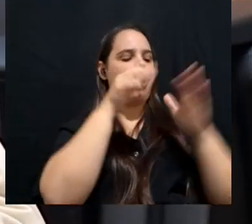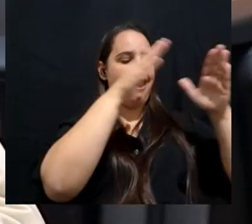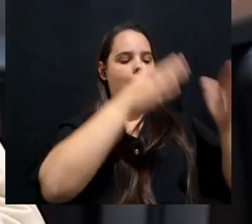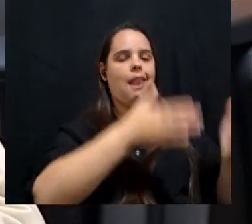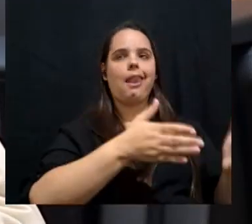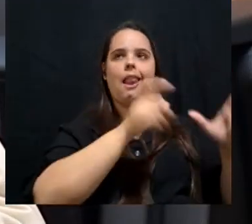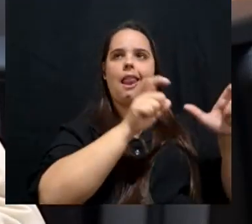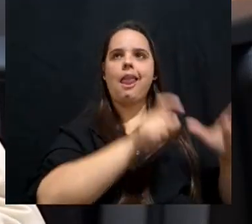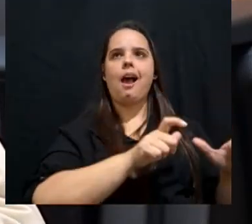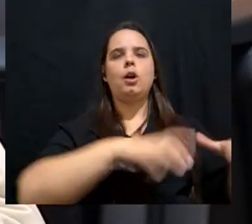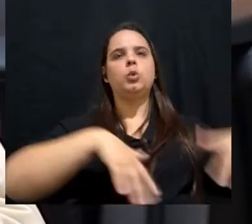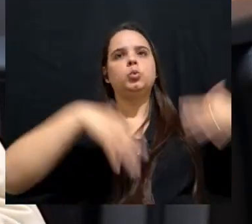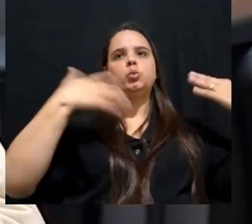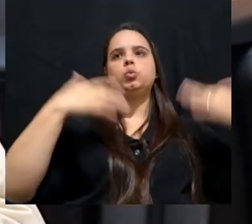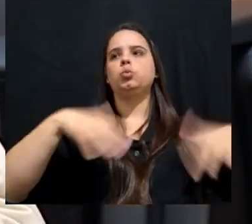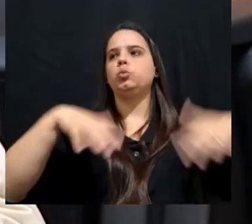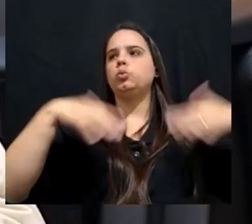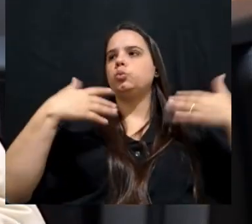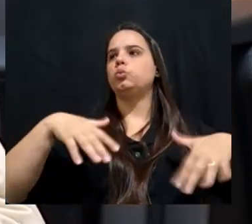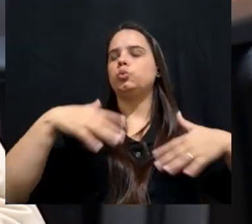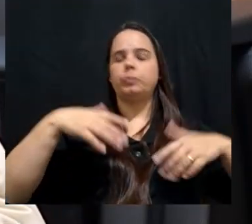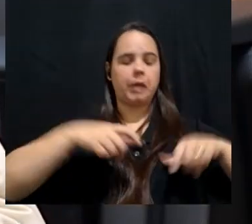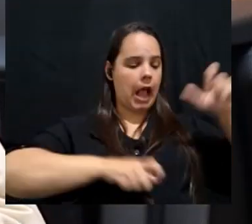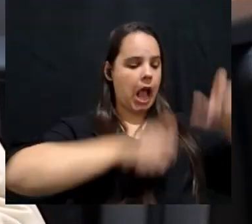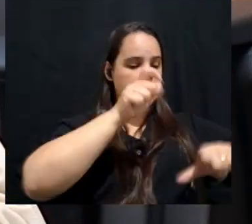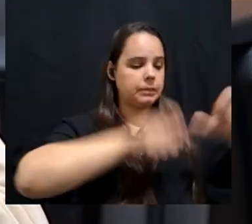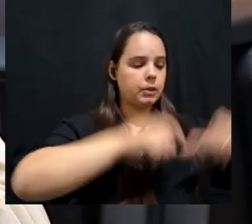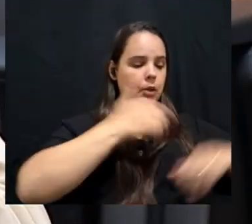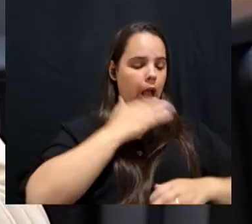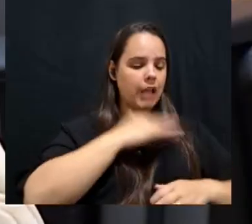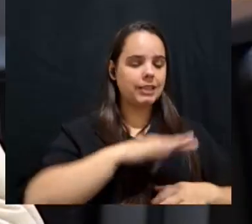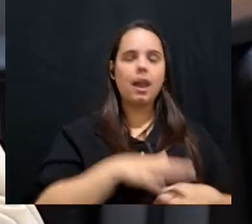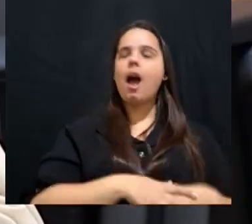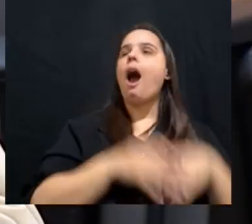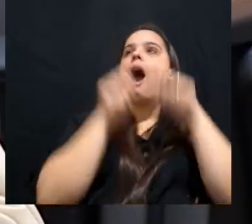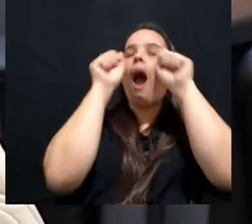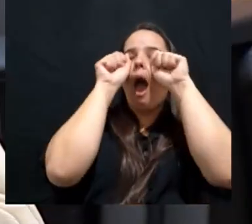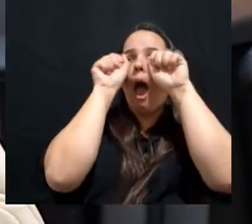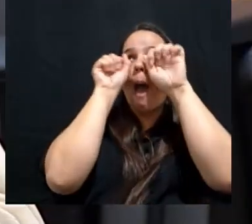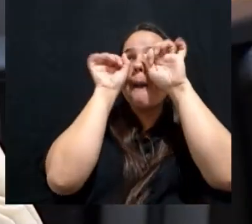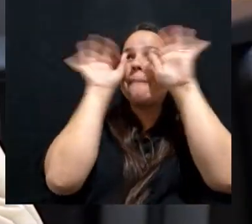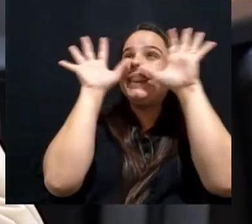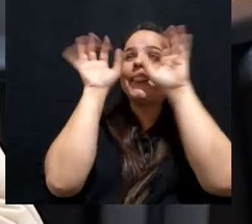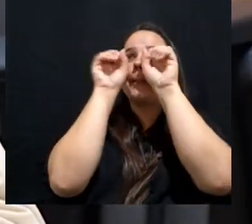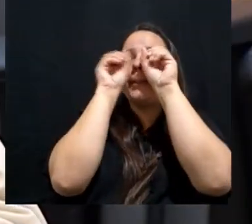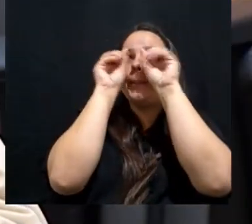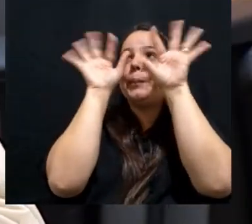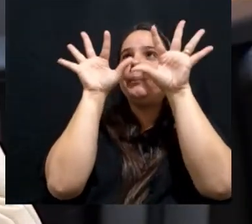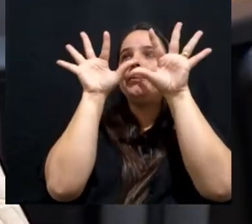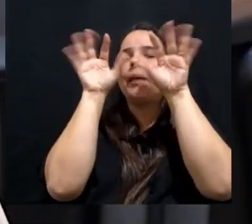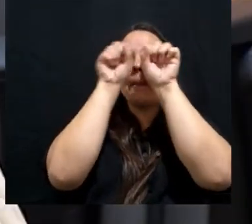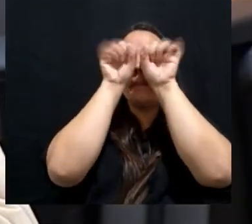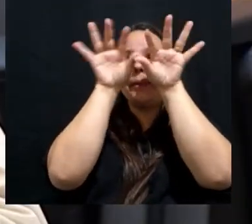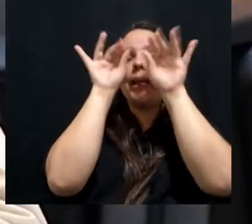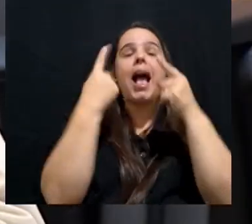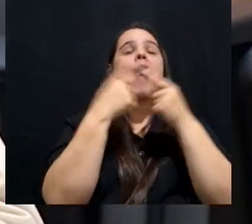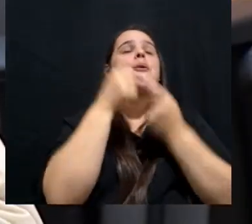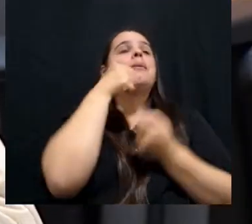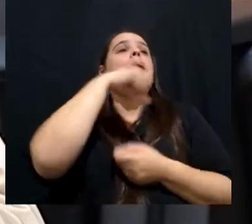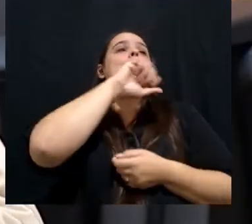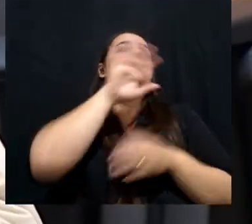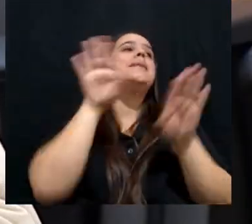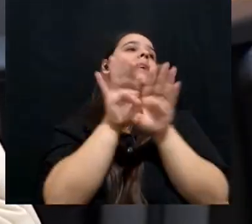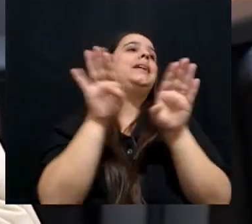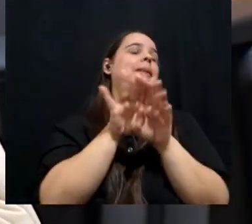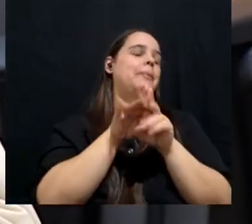olha, eu vou te dizer, os olhos das crianças brilham, mas os das mães brilha muito mais. mais. Eu acho que elas aproveitam mais